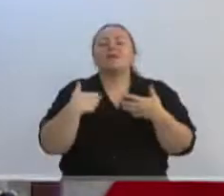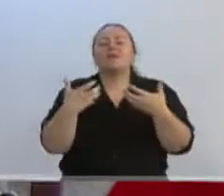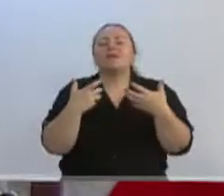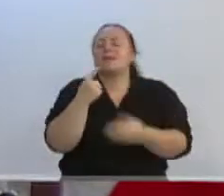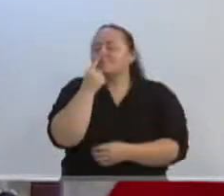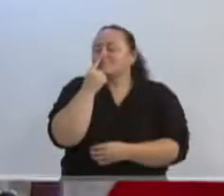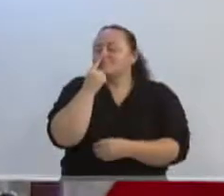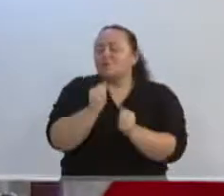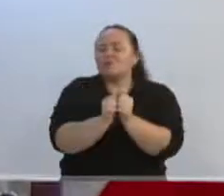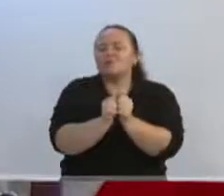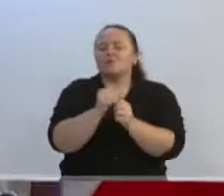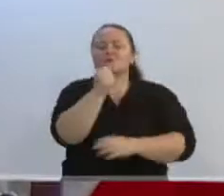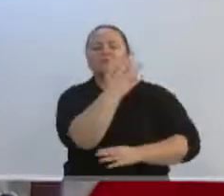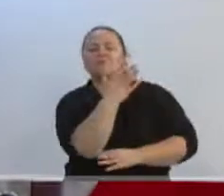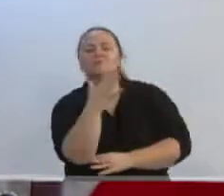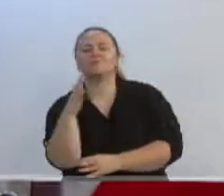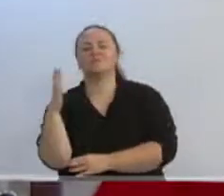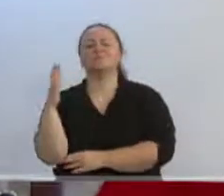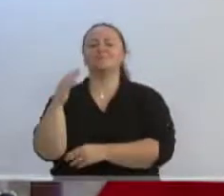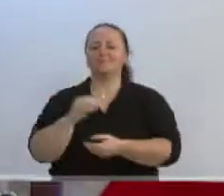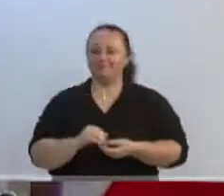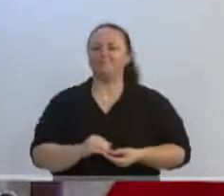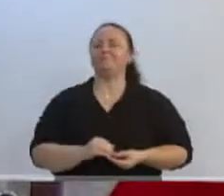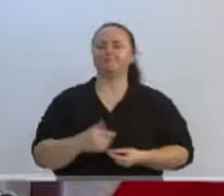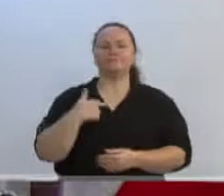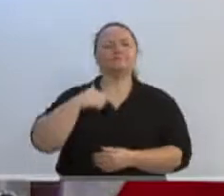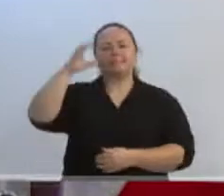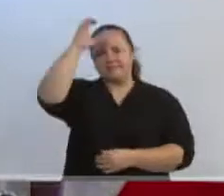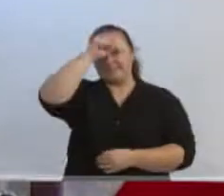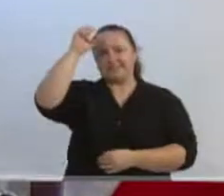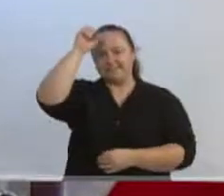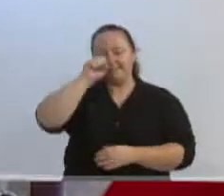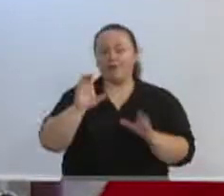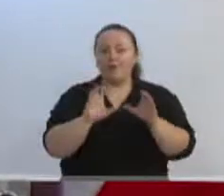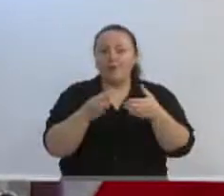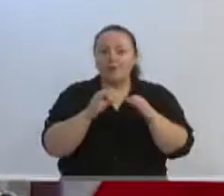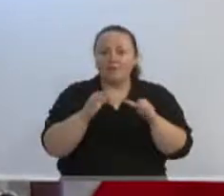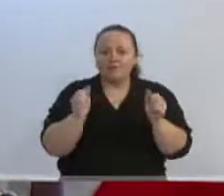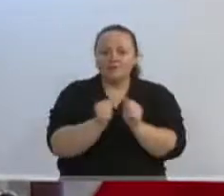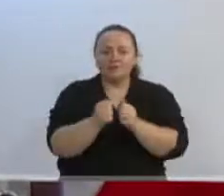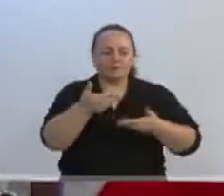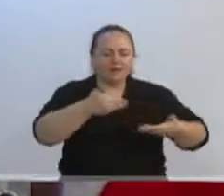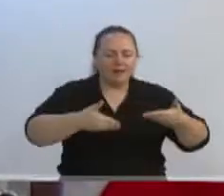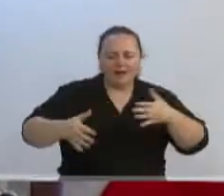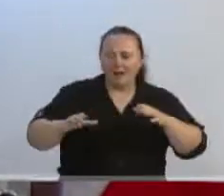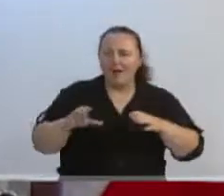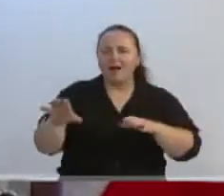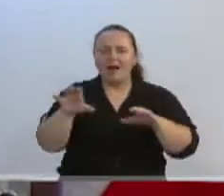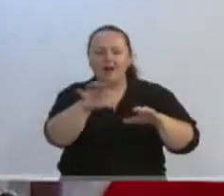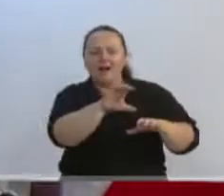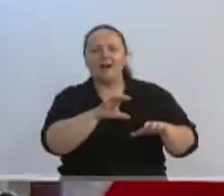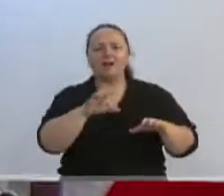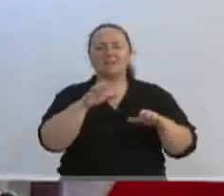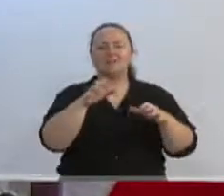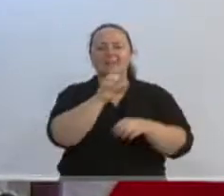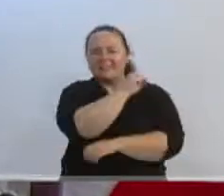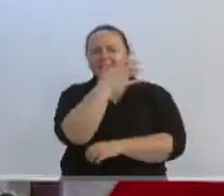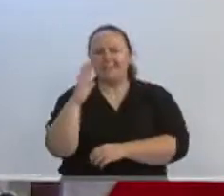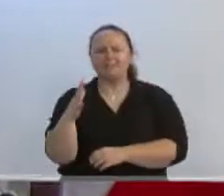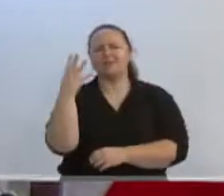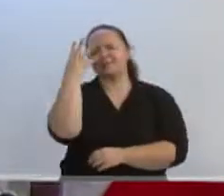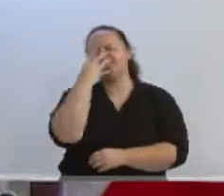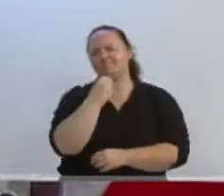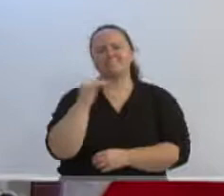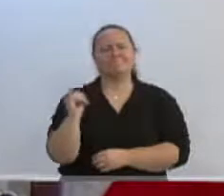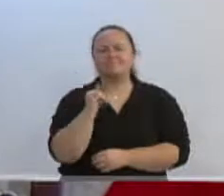minha família, né, que conviver em meio à natureza é muito importante para que você tenha seus valores. E eu queria ver se alguém já viu isso. Eu queria